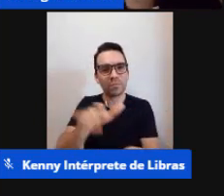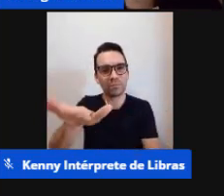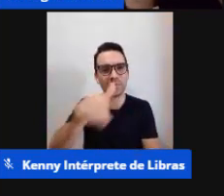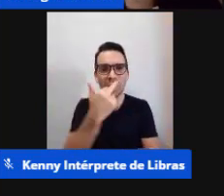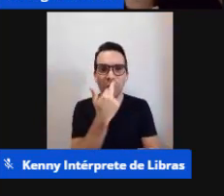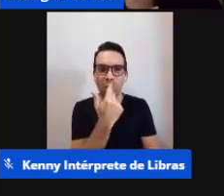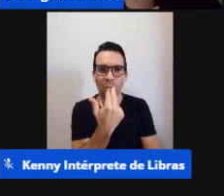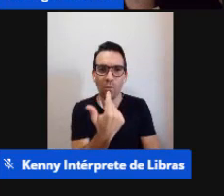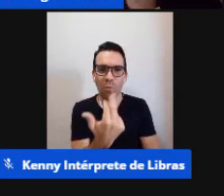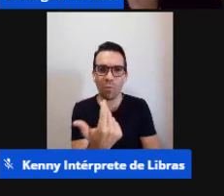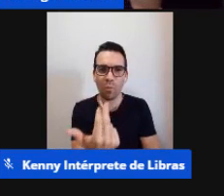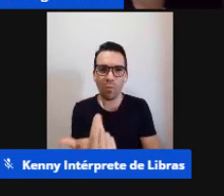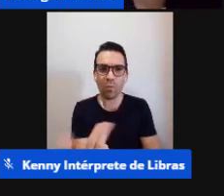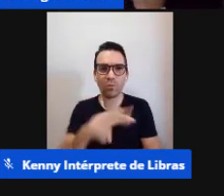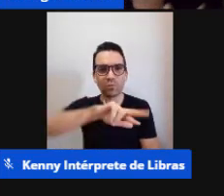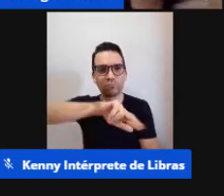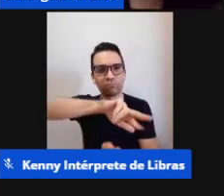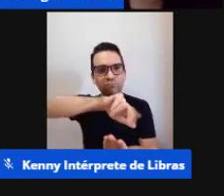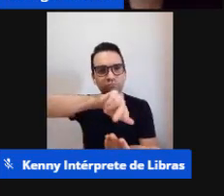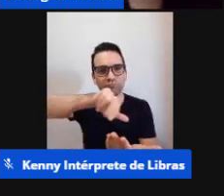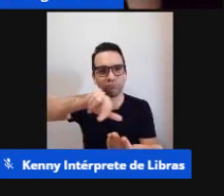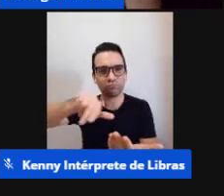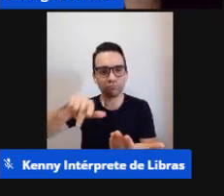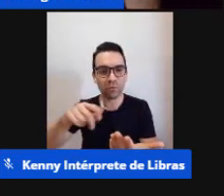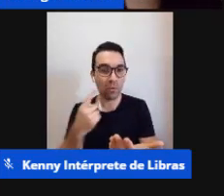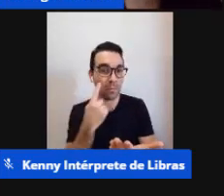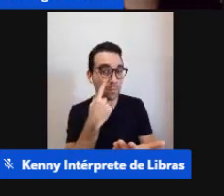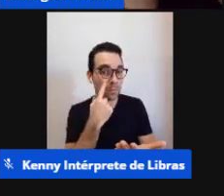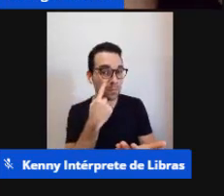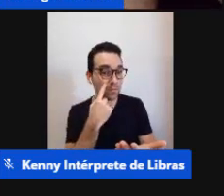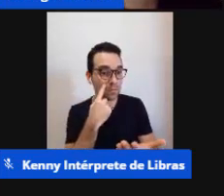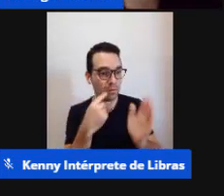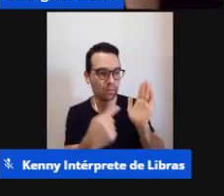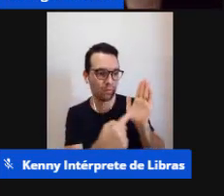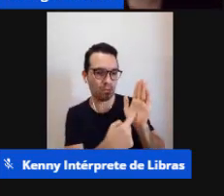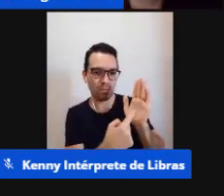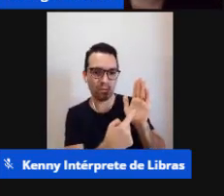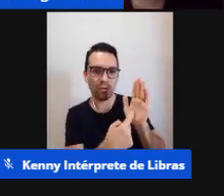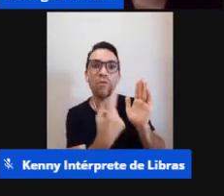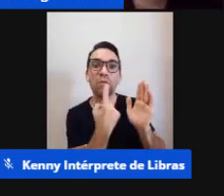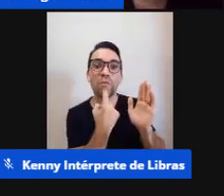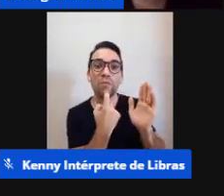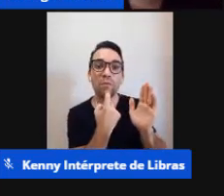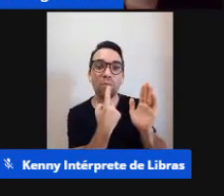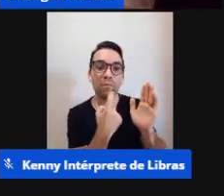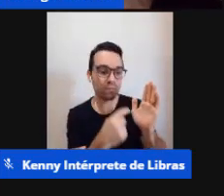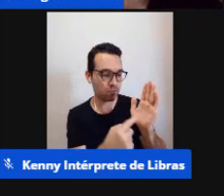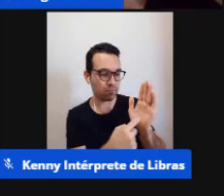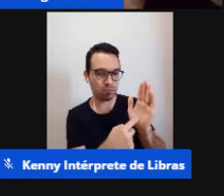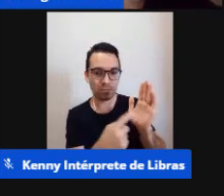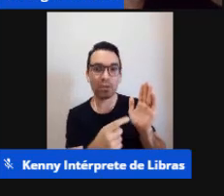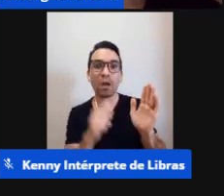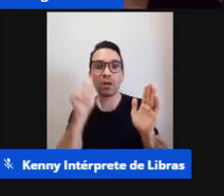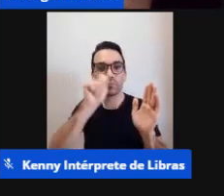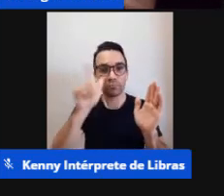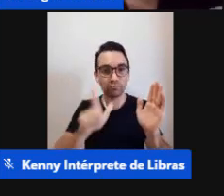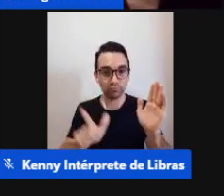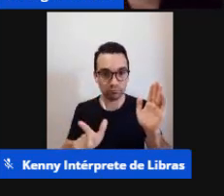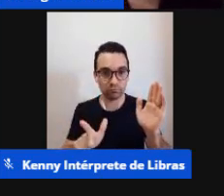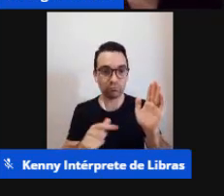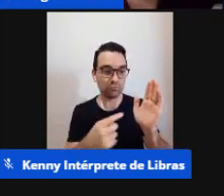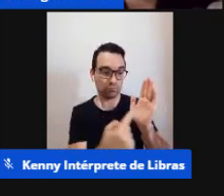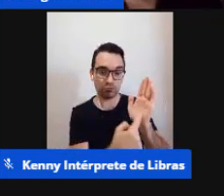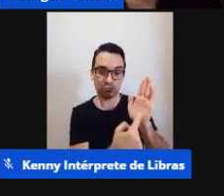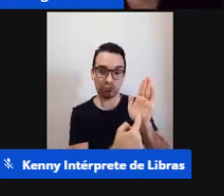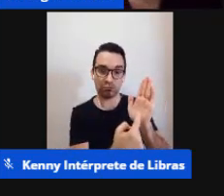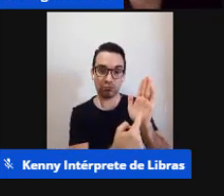e conforme eu vou sinalizando, a criança tem que encostar a mão naquela. Eu posso falar vermelho, ela vai para o vermelho, azul, ela vai para o azul.